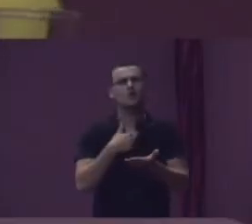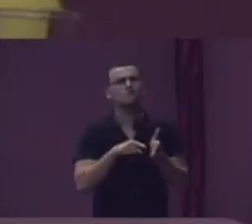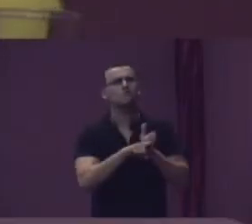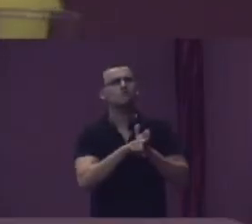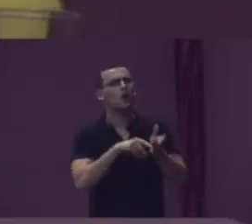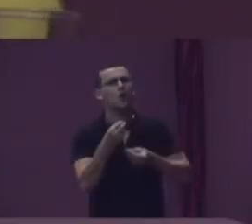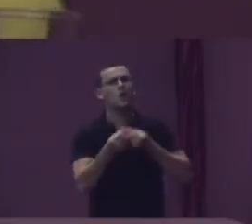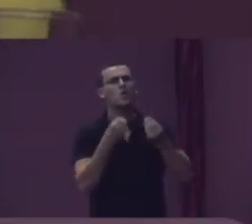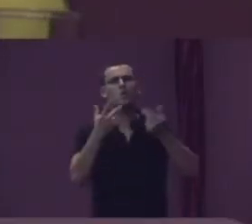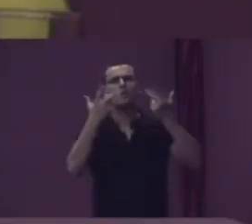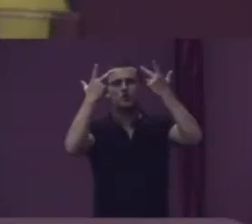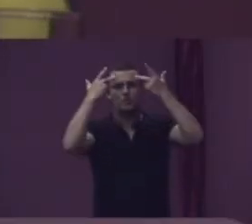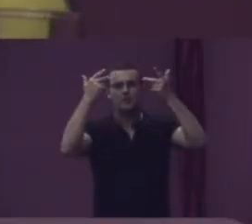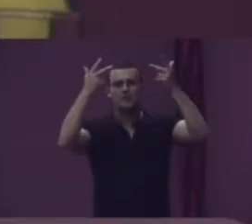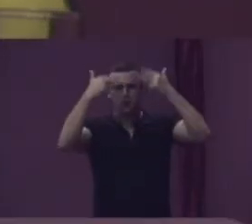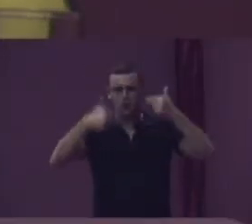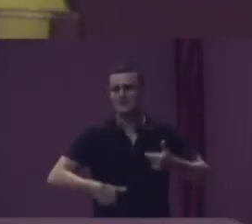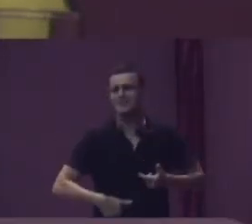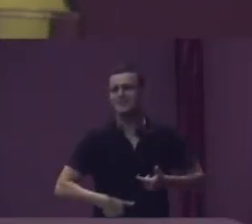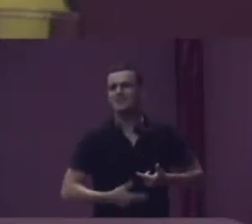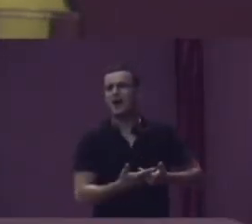da cesárea no Brasil.